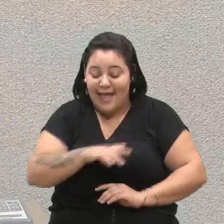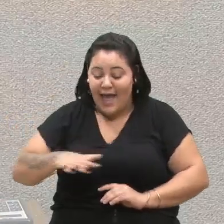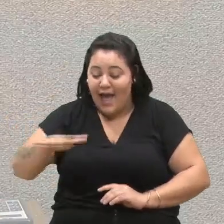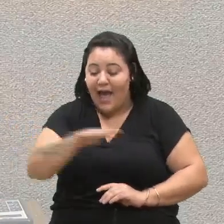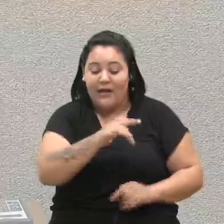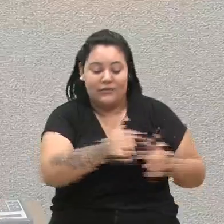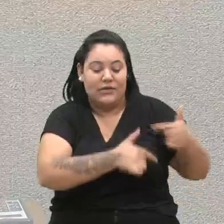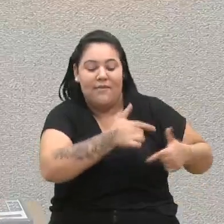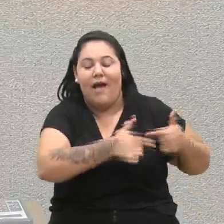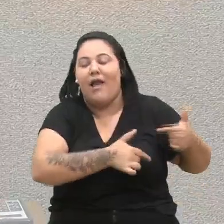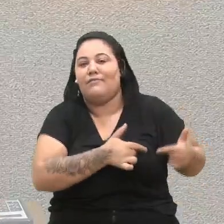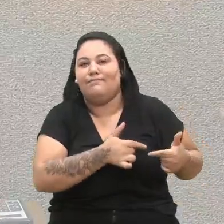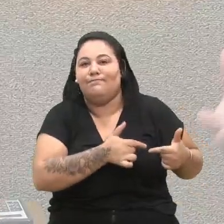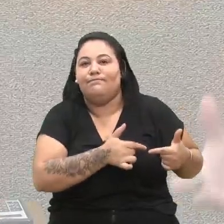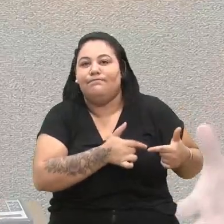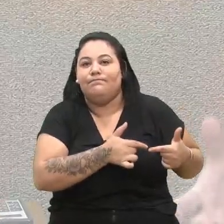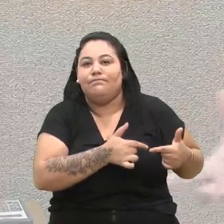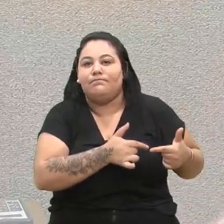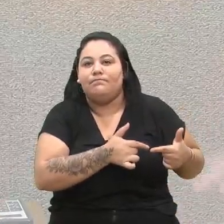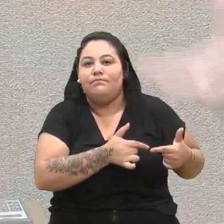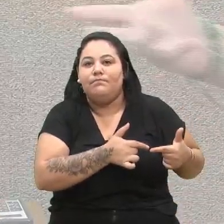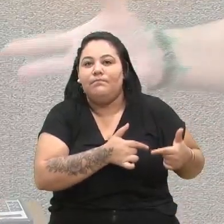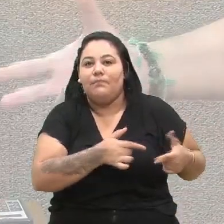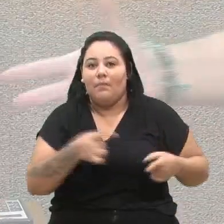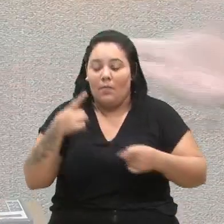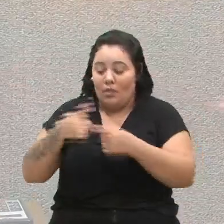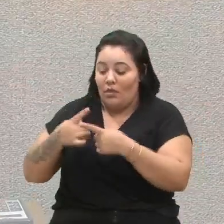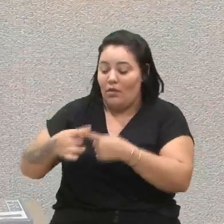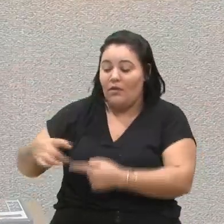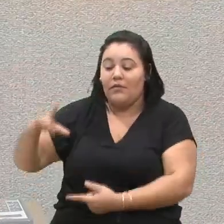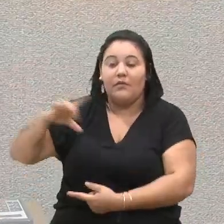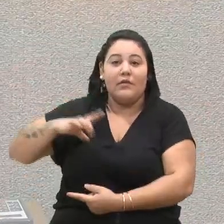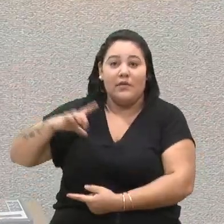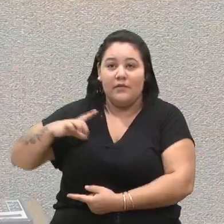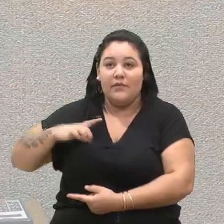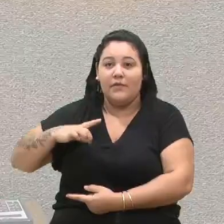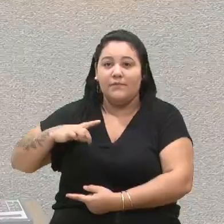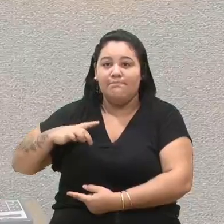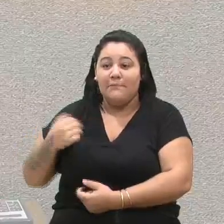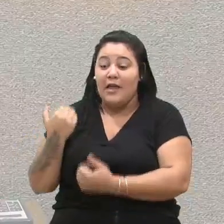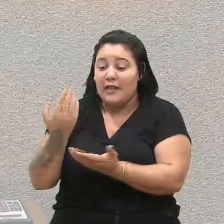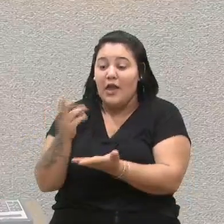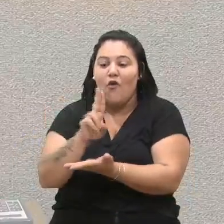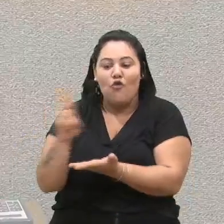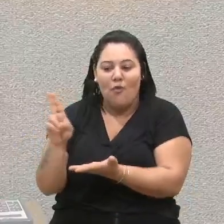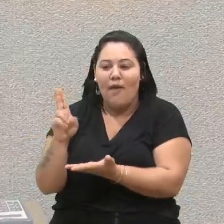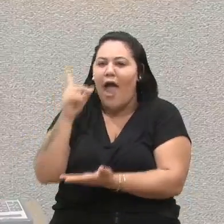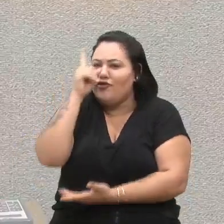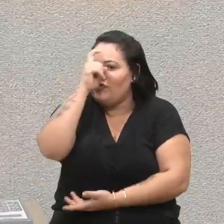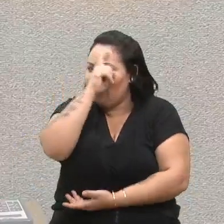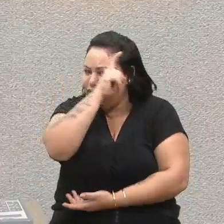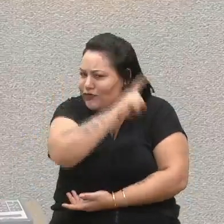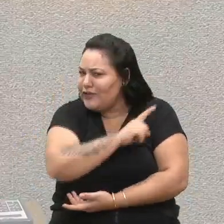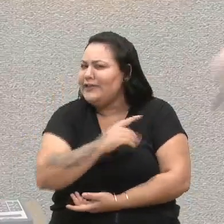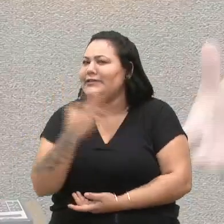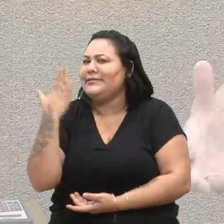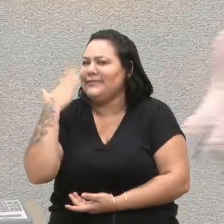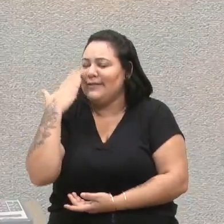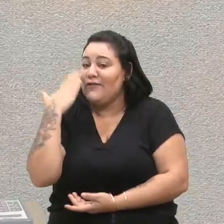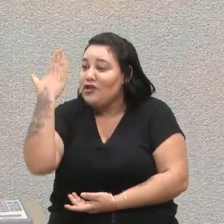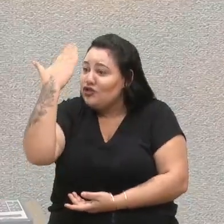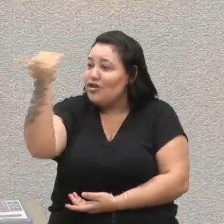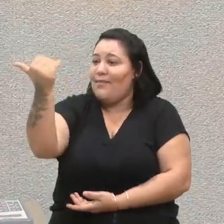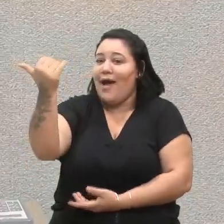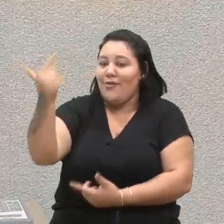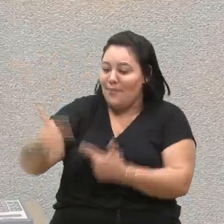trabalhista, como alguém que esteve e colocou o nome à disposição, e isso é muito difícil, colocou o nome à disposição, foi chamado